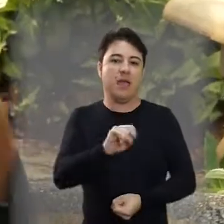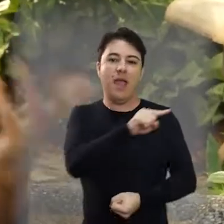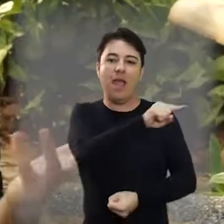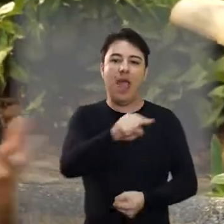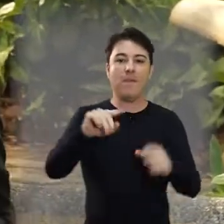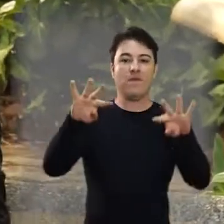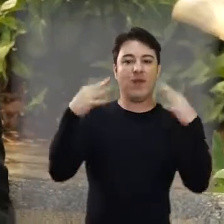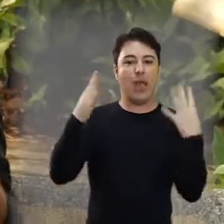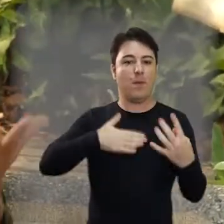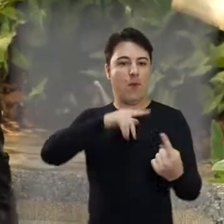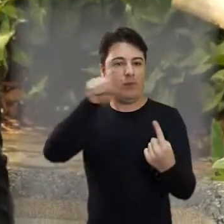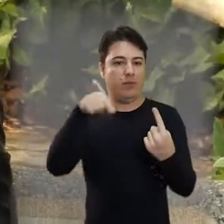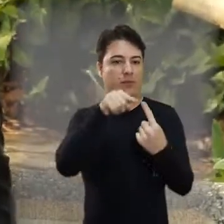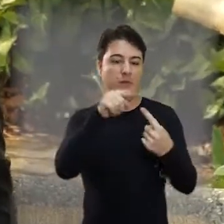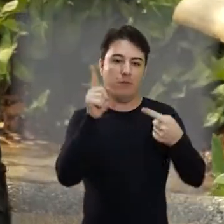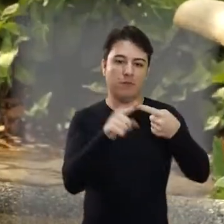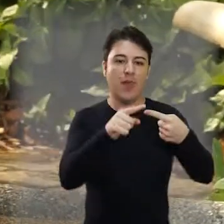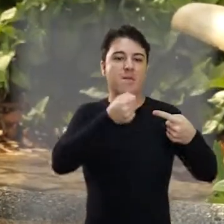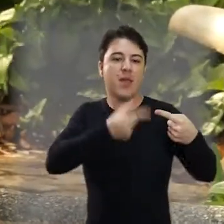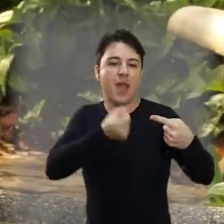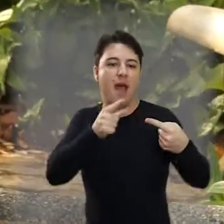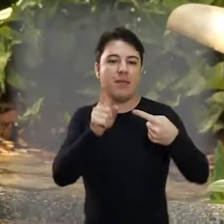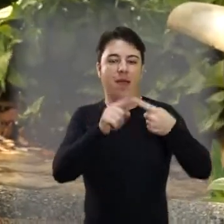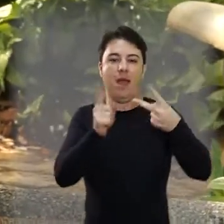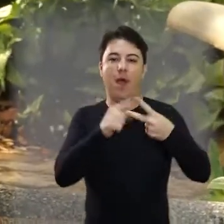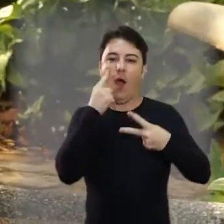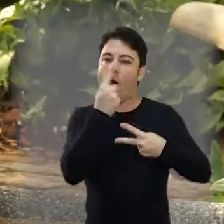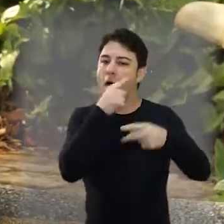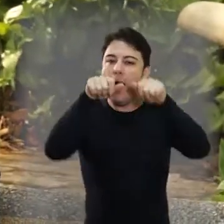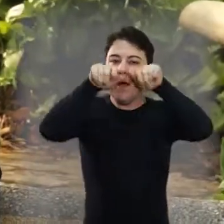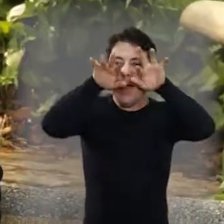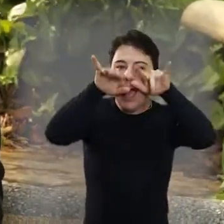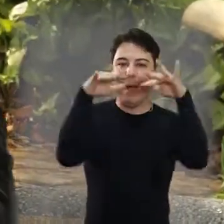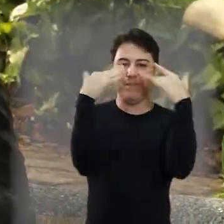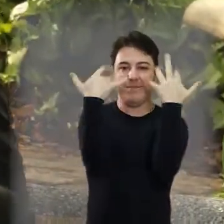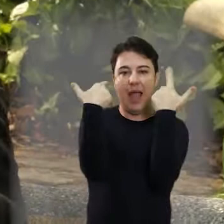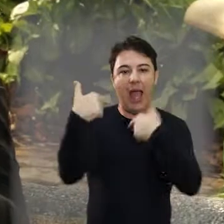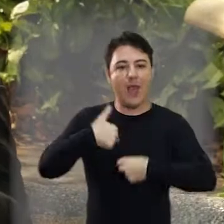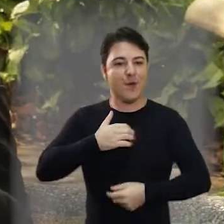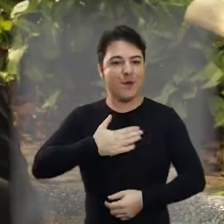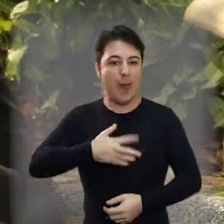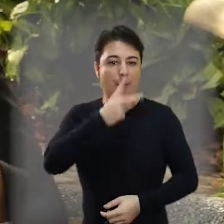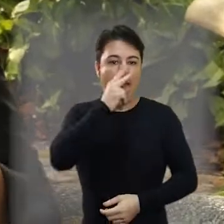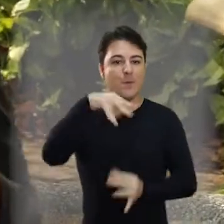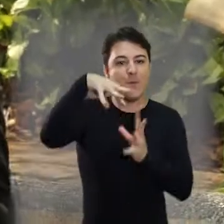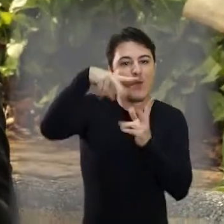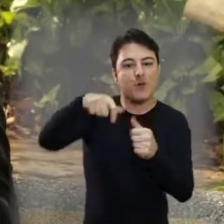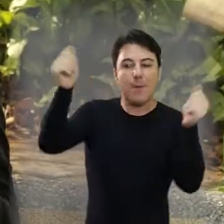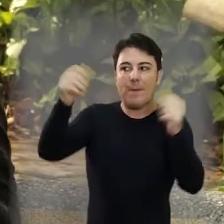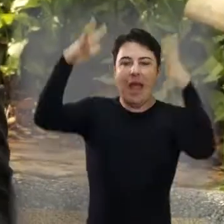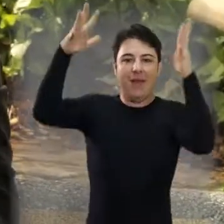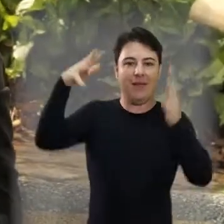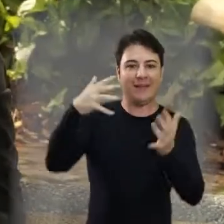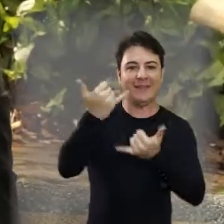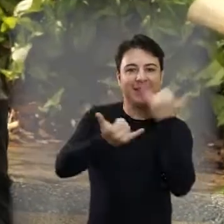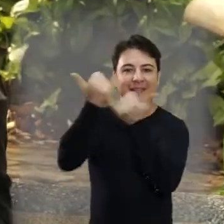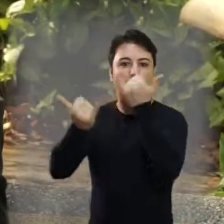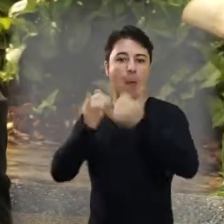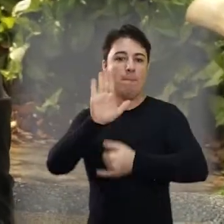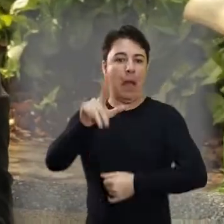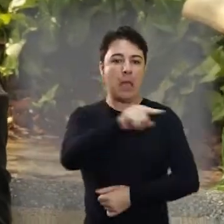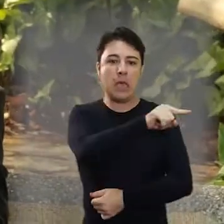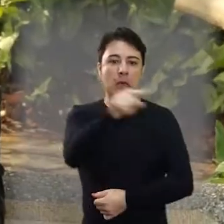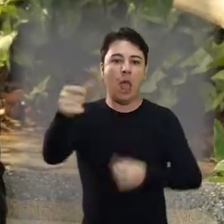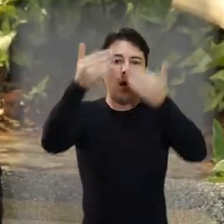de encantar, que é algo que eu gosto muito, esse mundo da fantasia, mas algo também que possa fazer com que as pessoas parem e